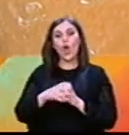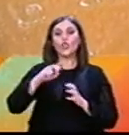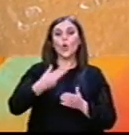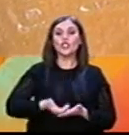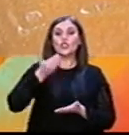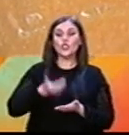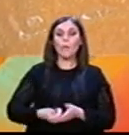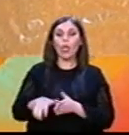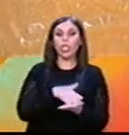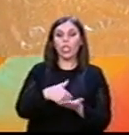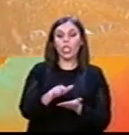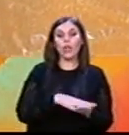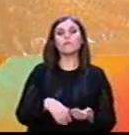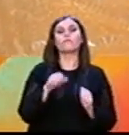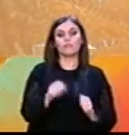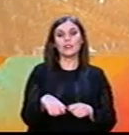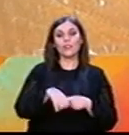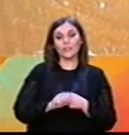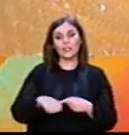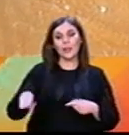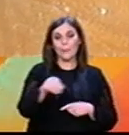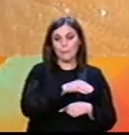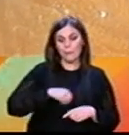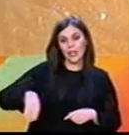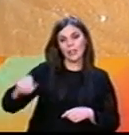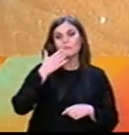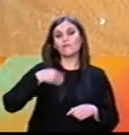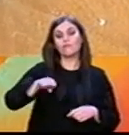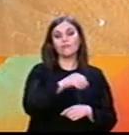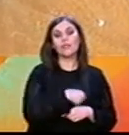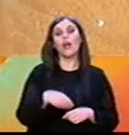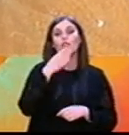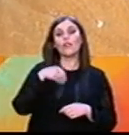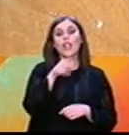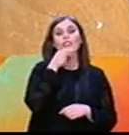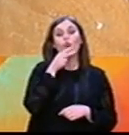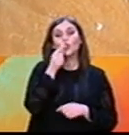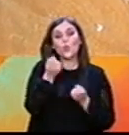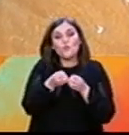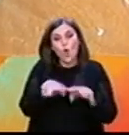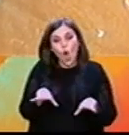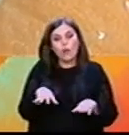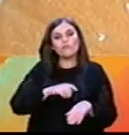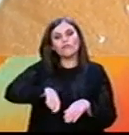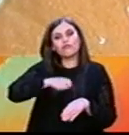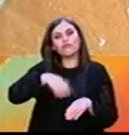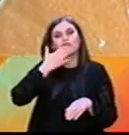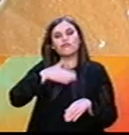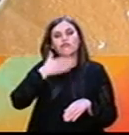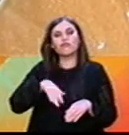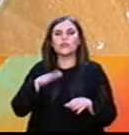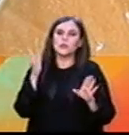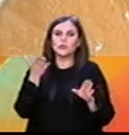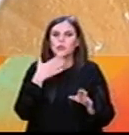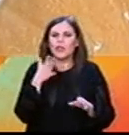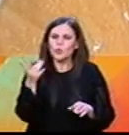manteiga, 230 gramas de farinha de milho, 200 gramas de farinha de arroz, um ovo batido. Quanto basta? O ovo batido, quanto basta? Já me